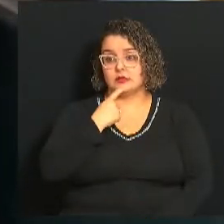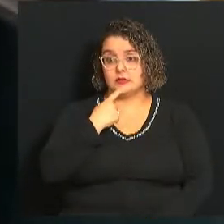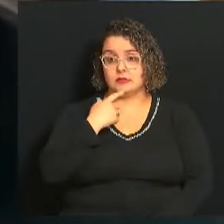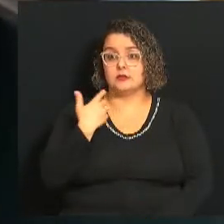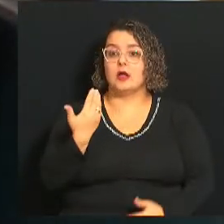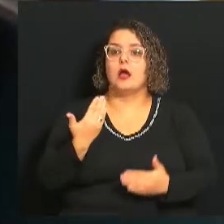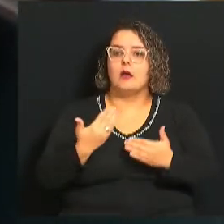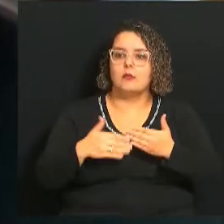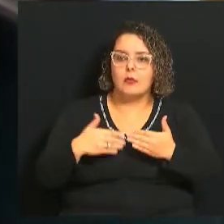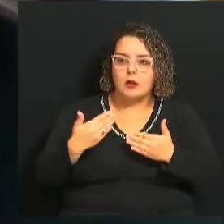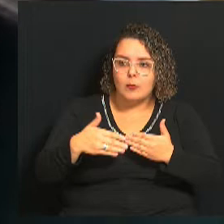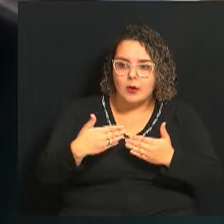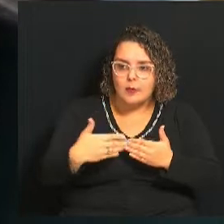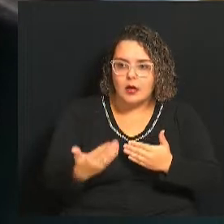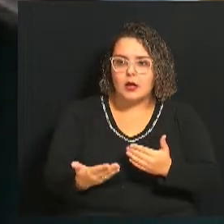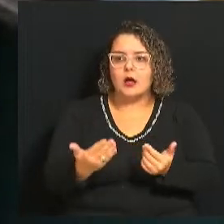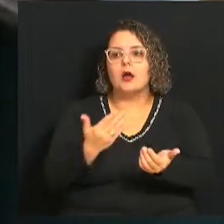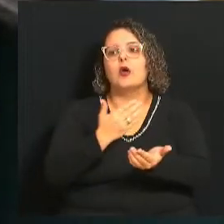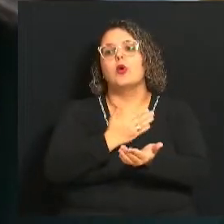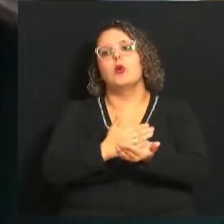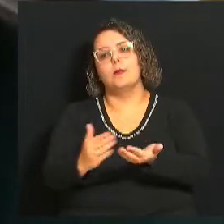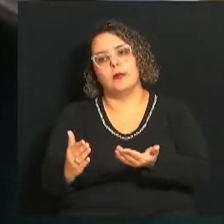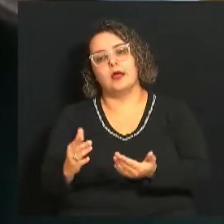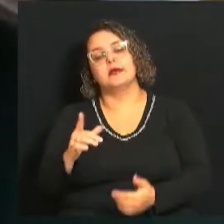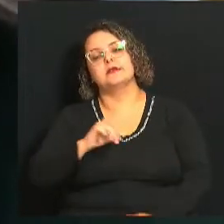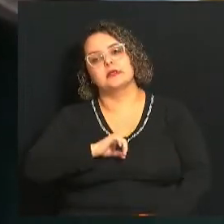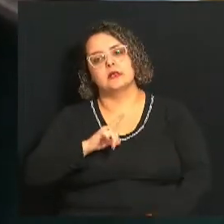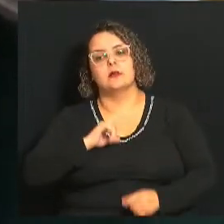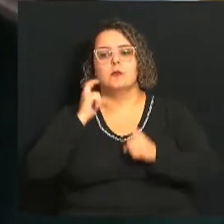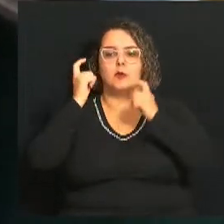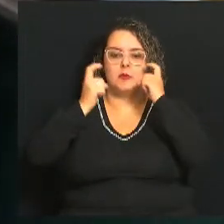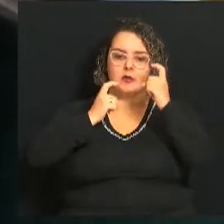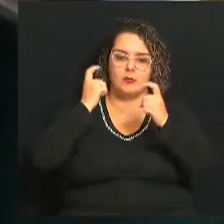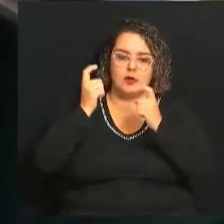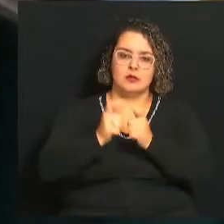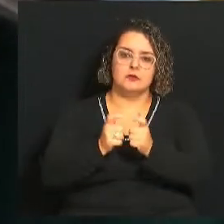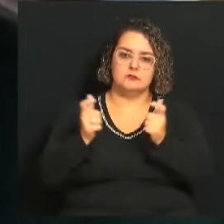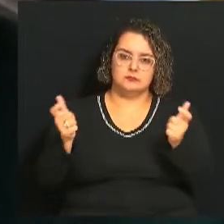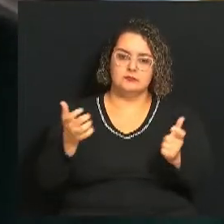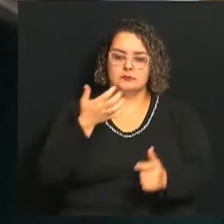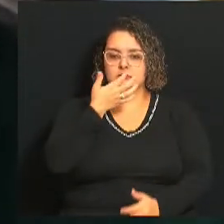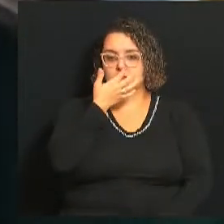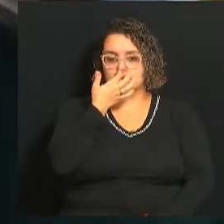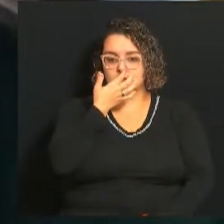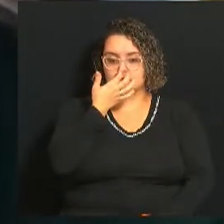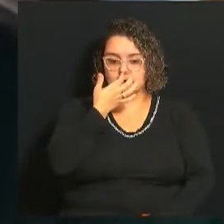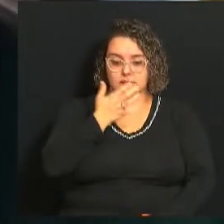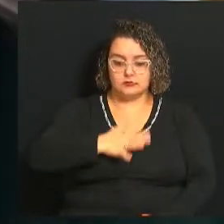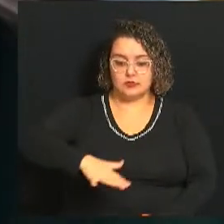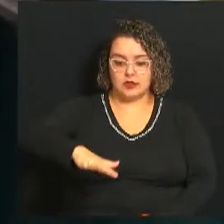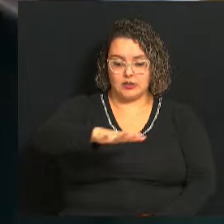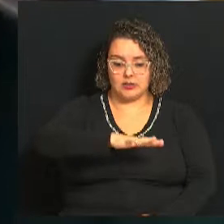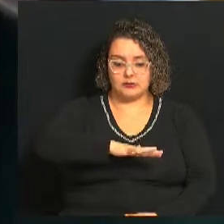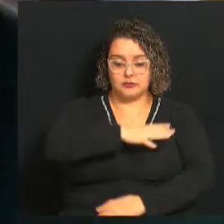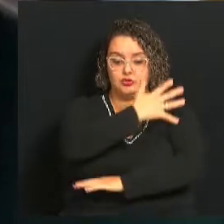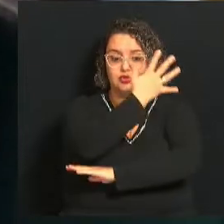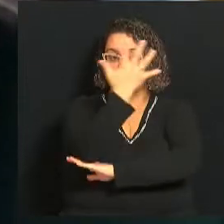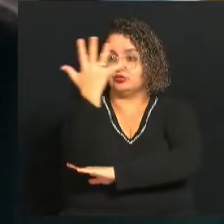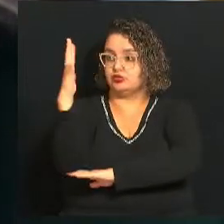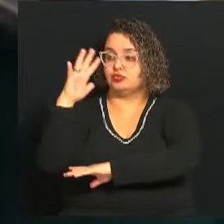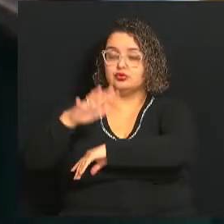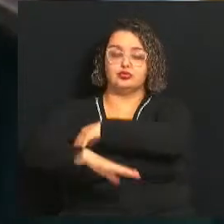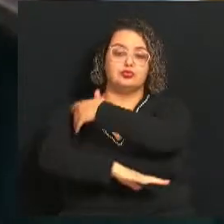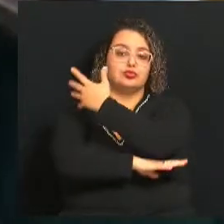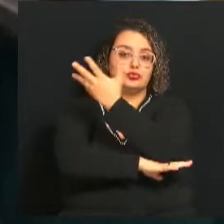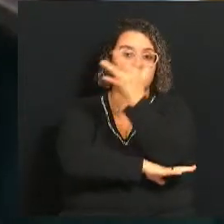daí, começa-se a ter uma preocupação na área da arborização com o